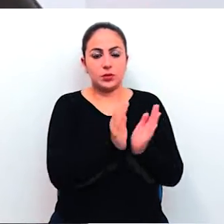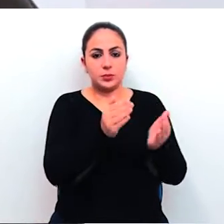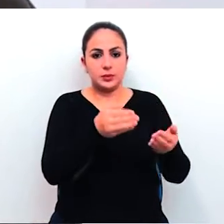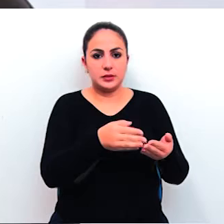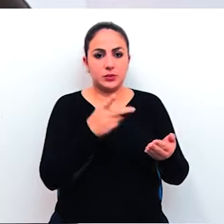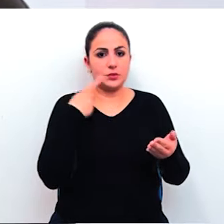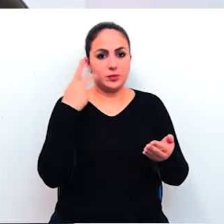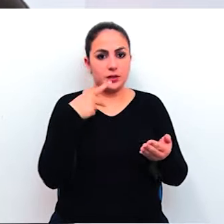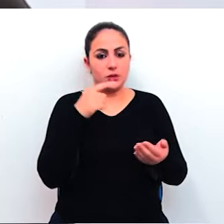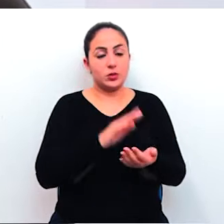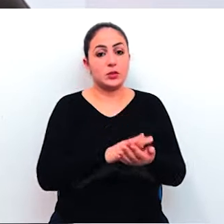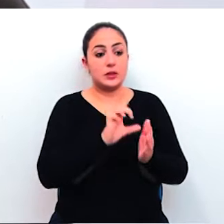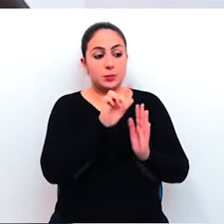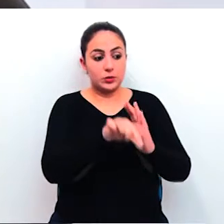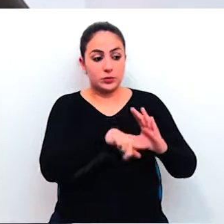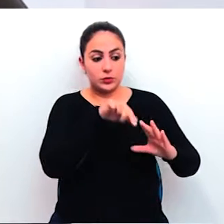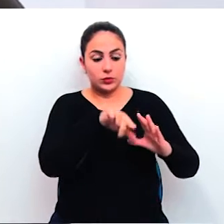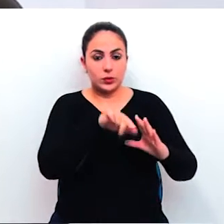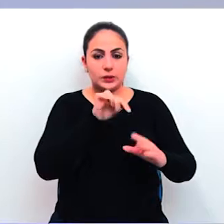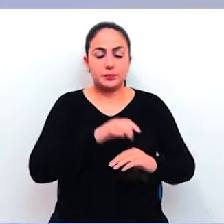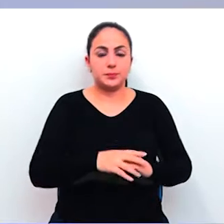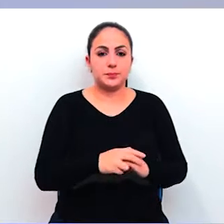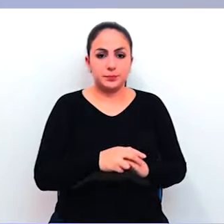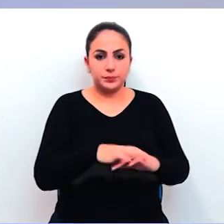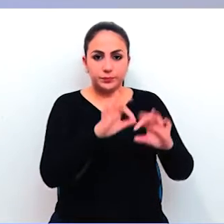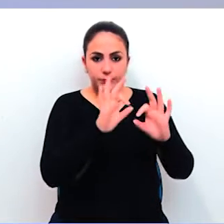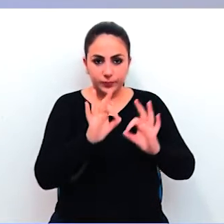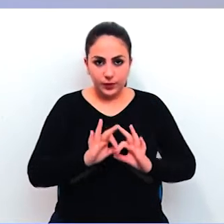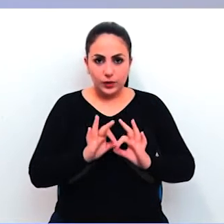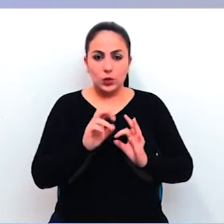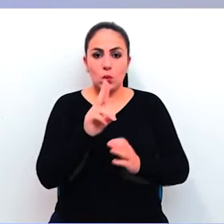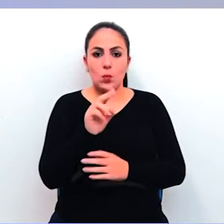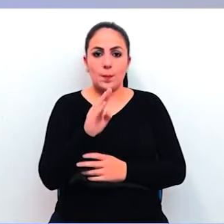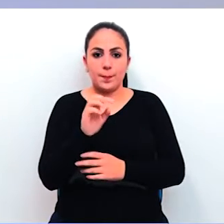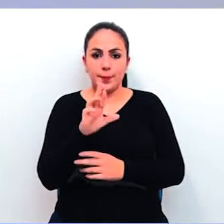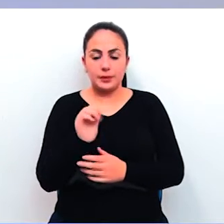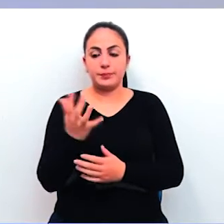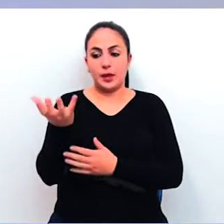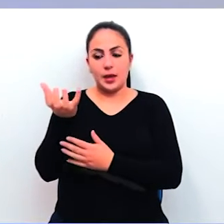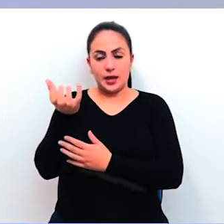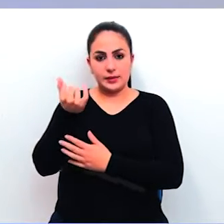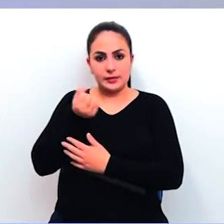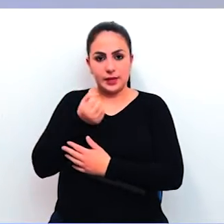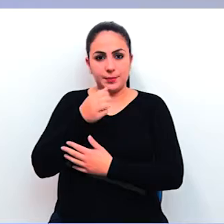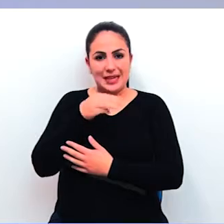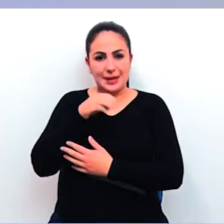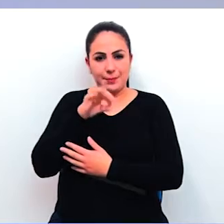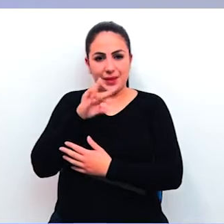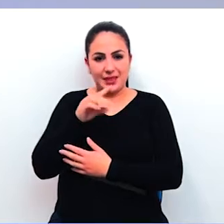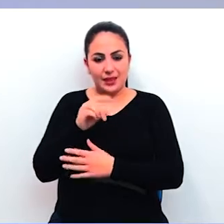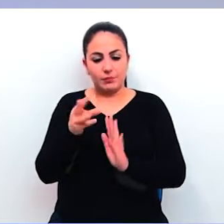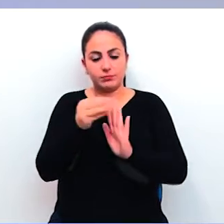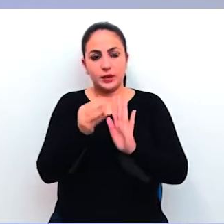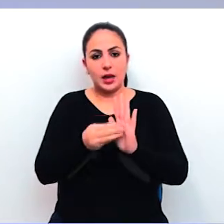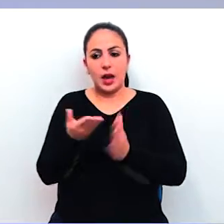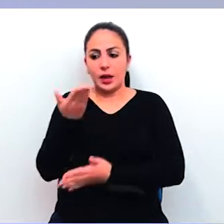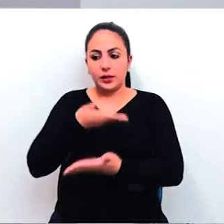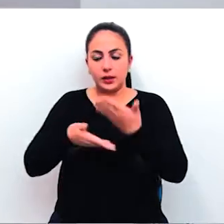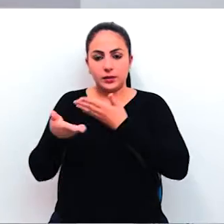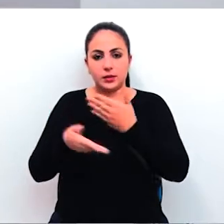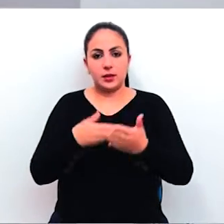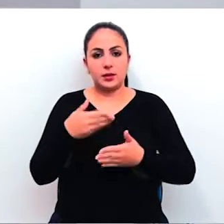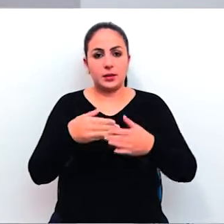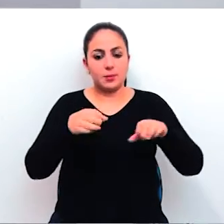parlamentar assim que ela for nomeada projeto do homem recebe emenda que contempla os motociclistas